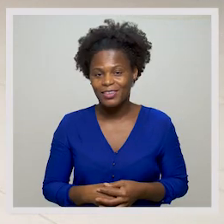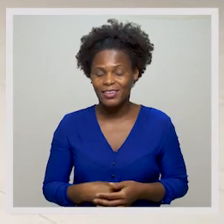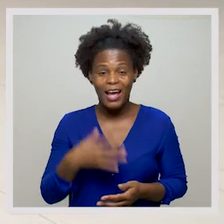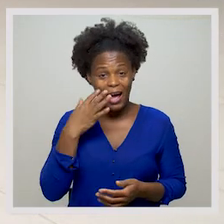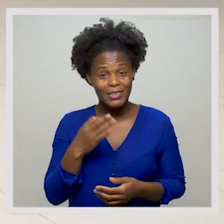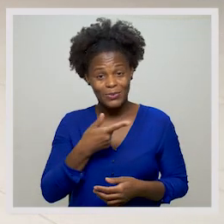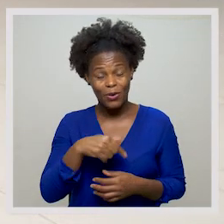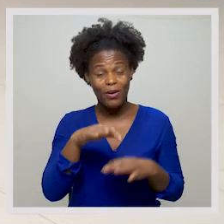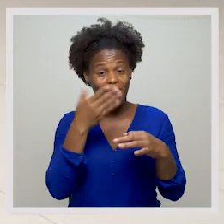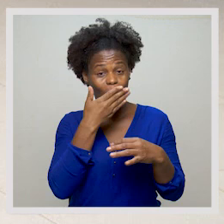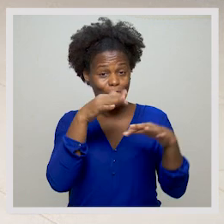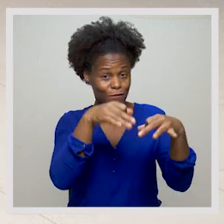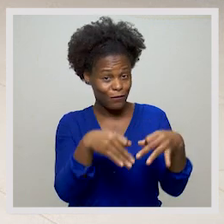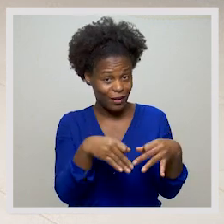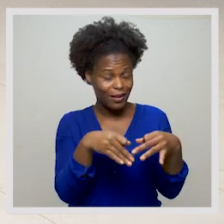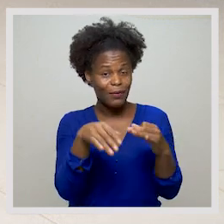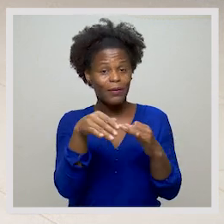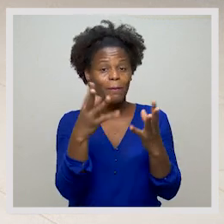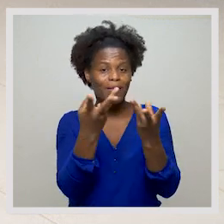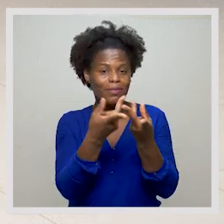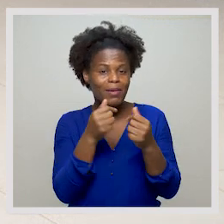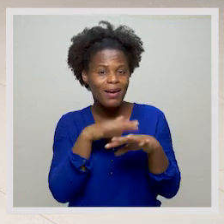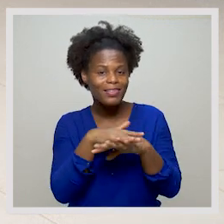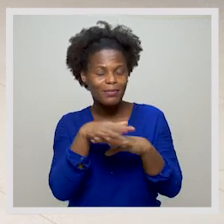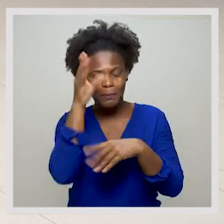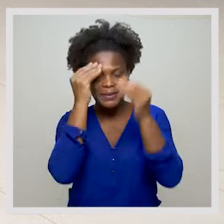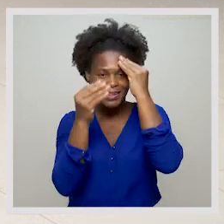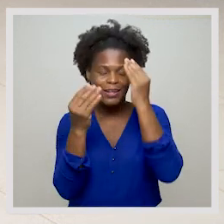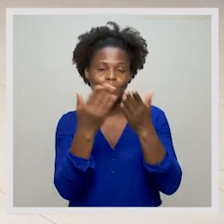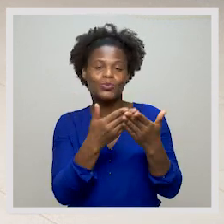E assim chegamos ao fim da nossa aula de matemática do